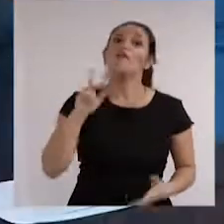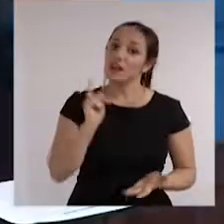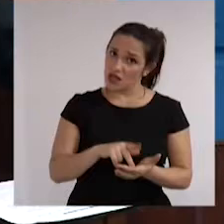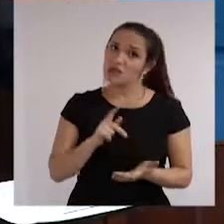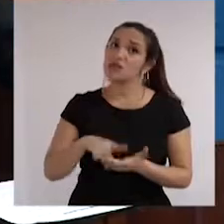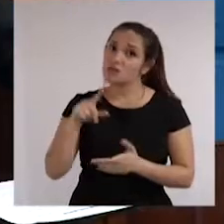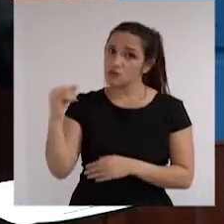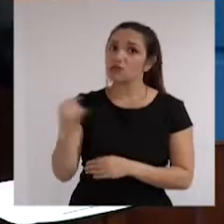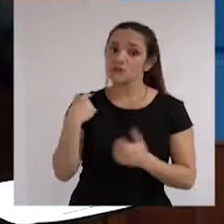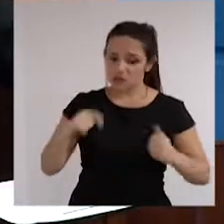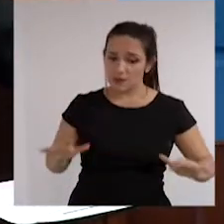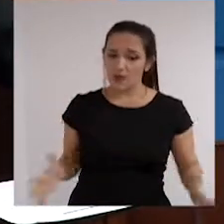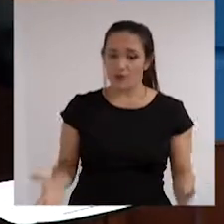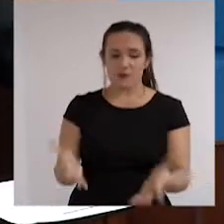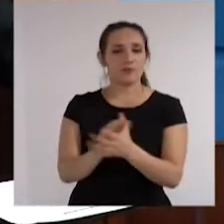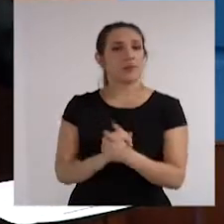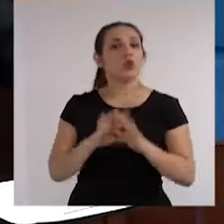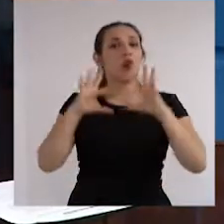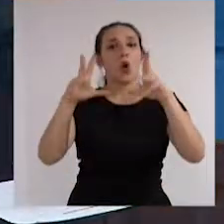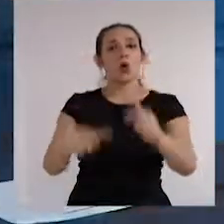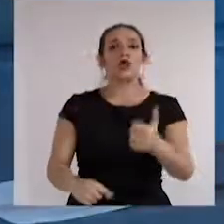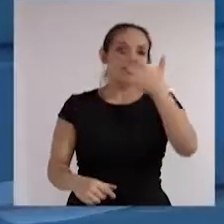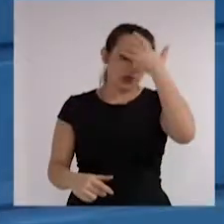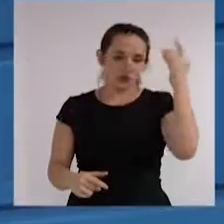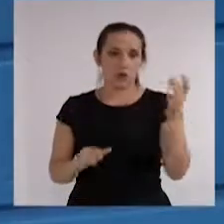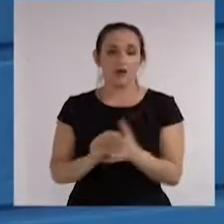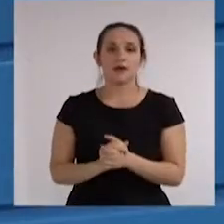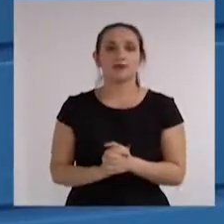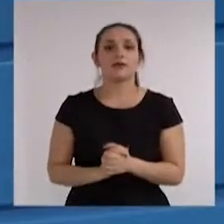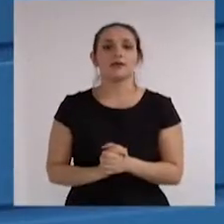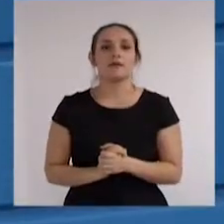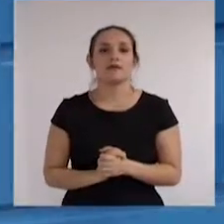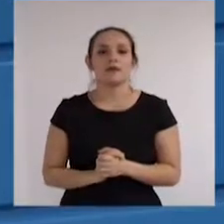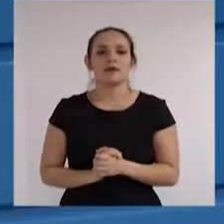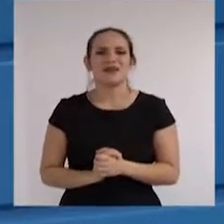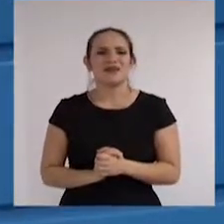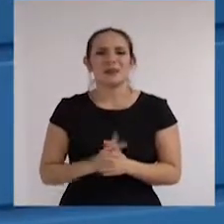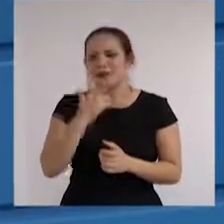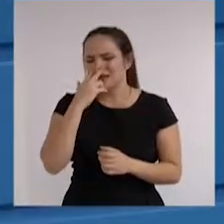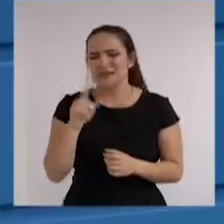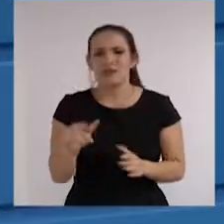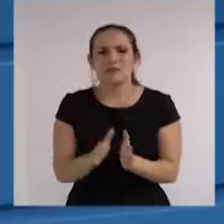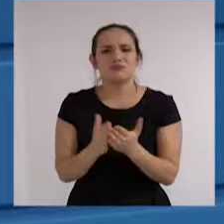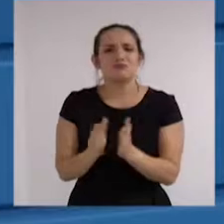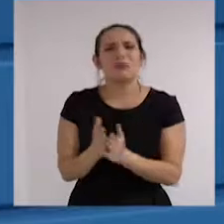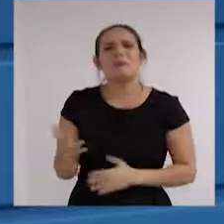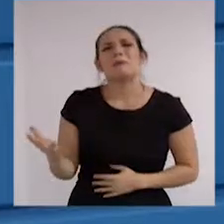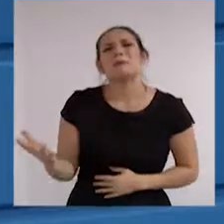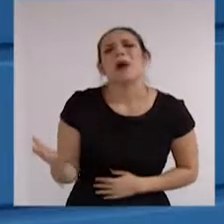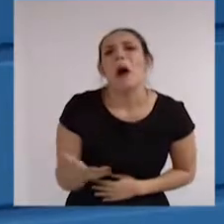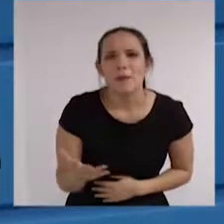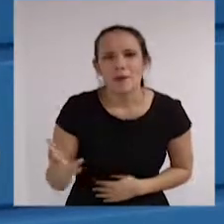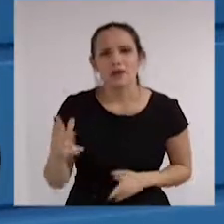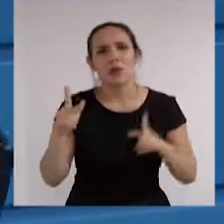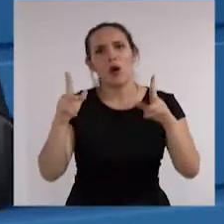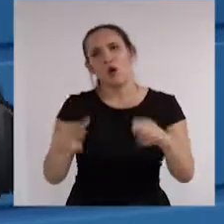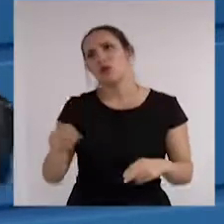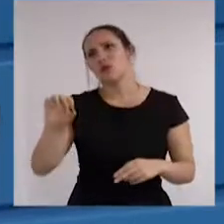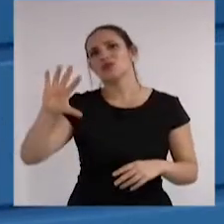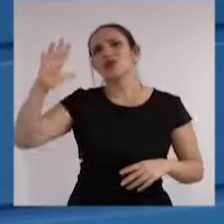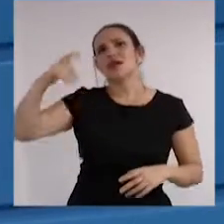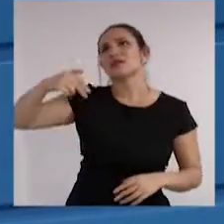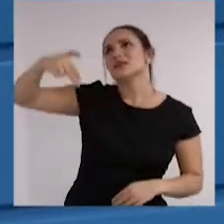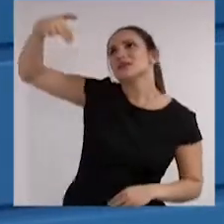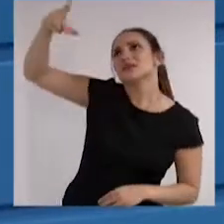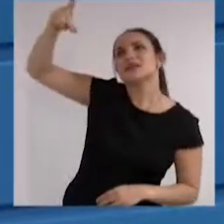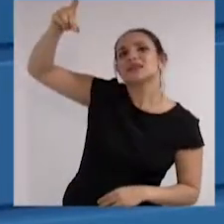toda pessoa que passa por uma fase de miserabilidade, como é o Nordeste, que existe